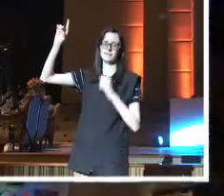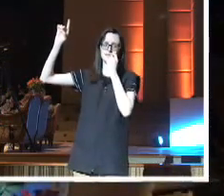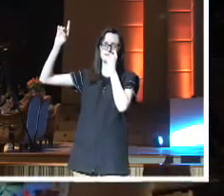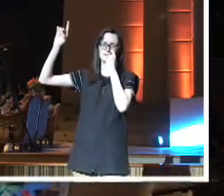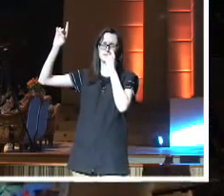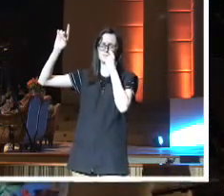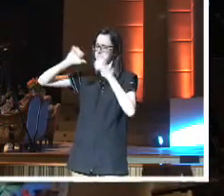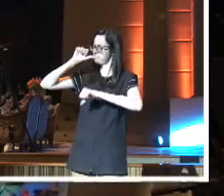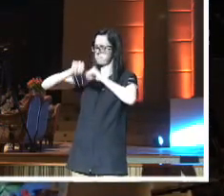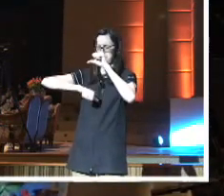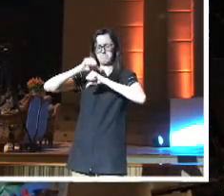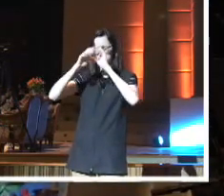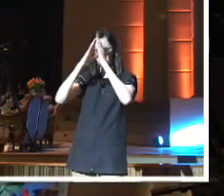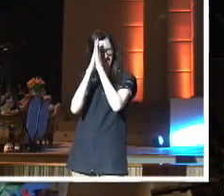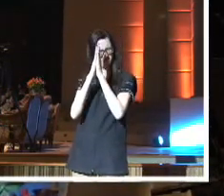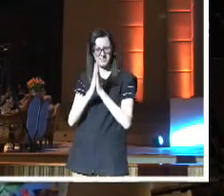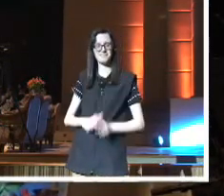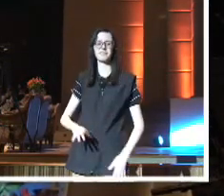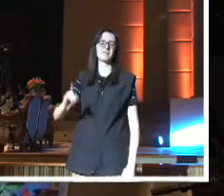Explode em adoração.